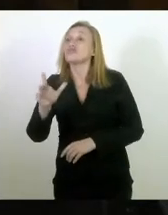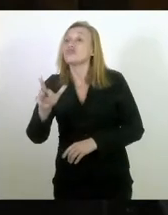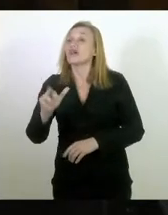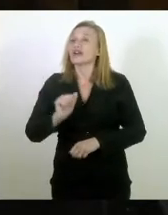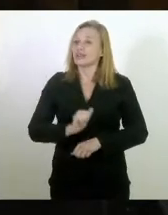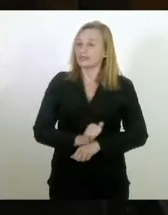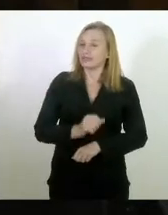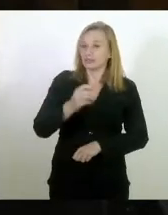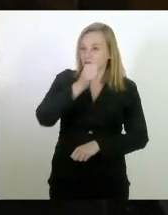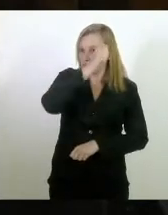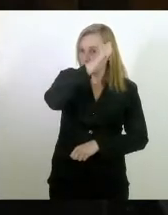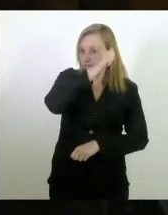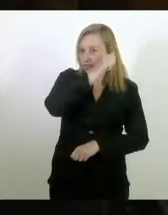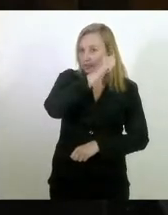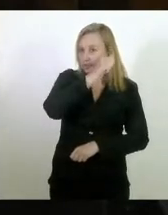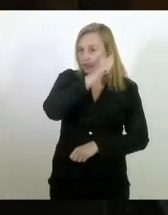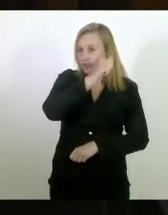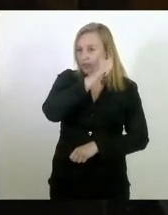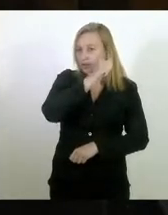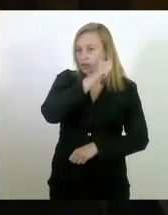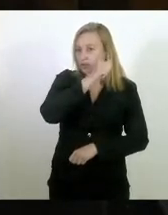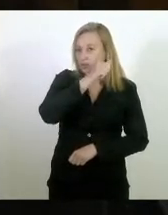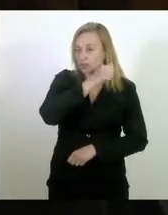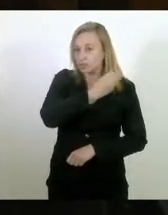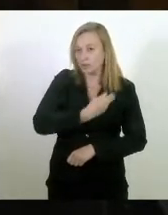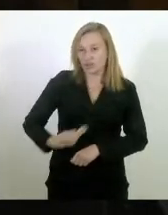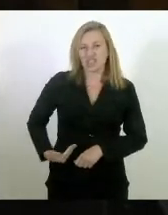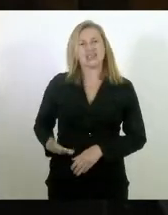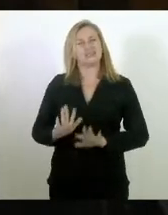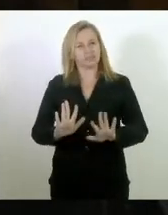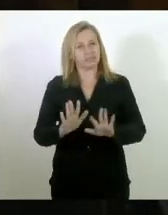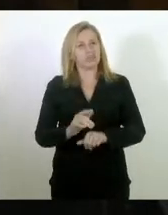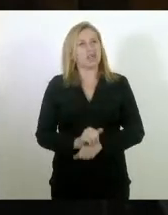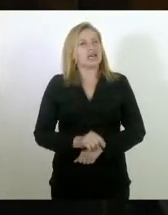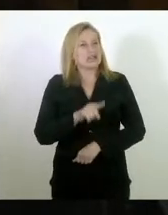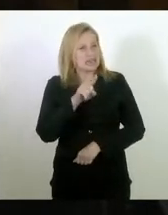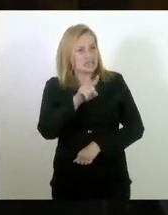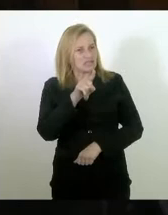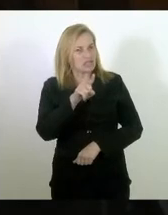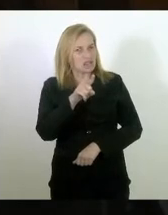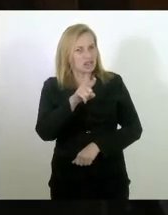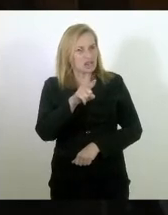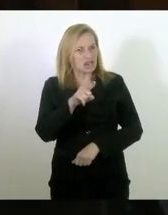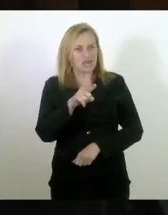Mas será que isso é fazer uma gestão republicana